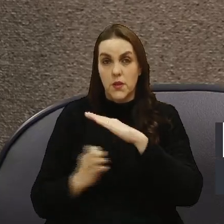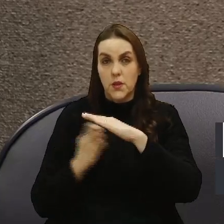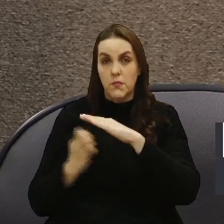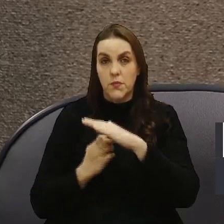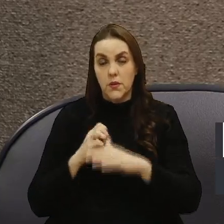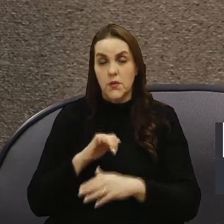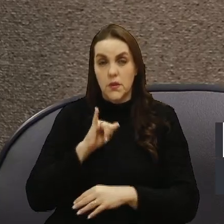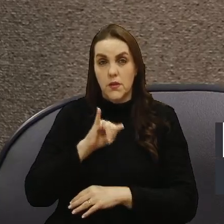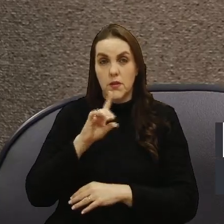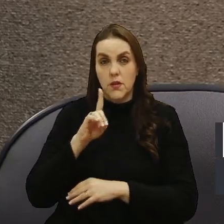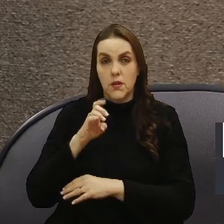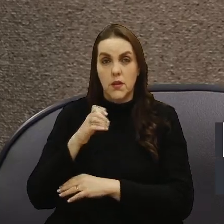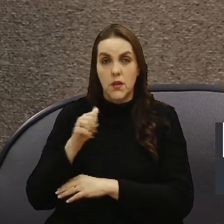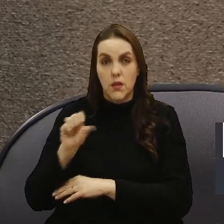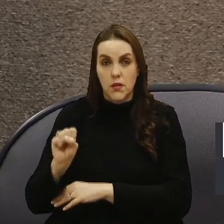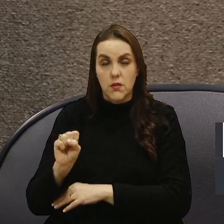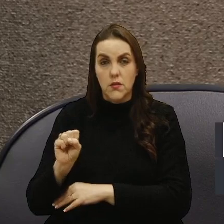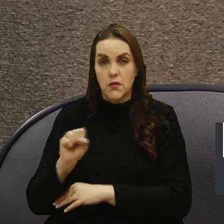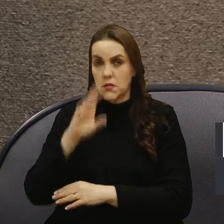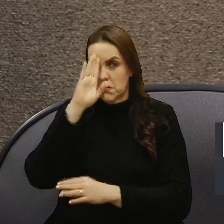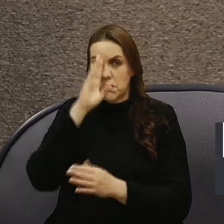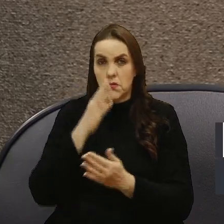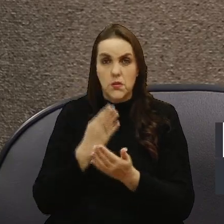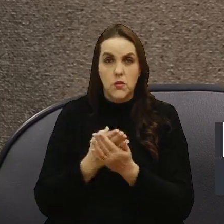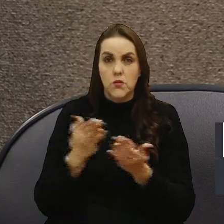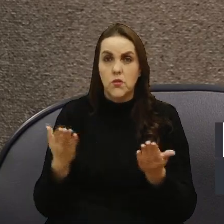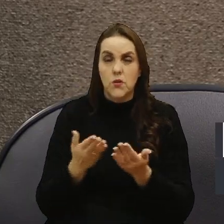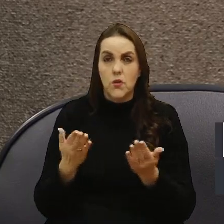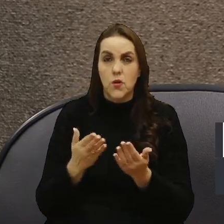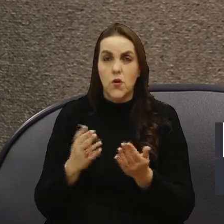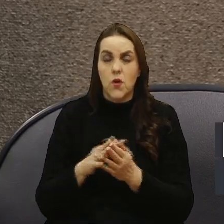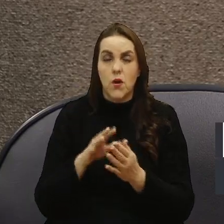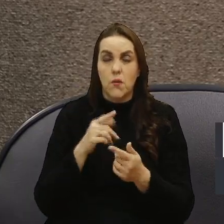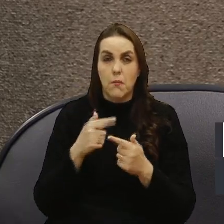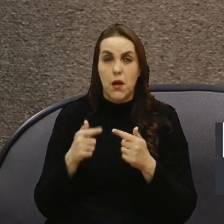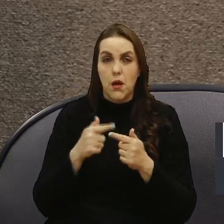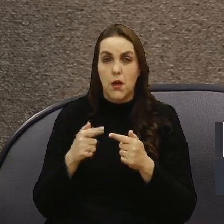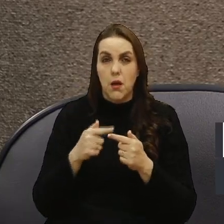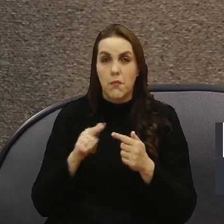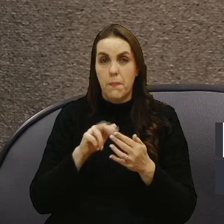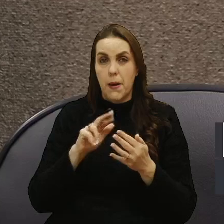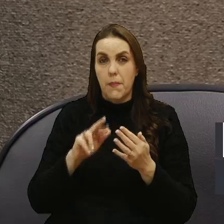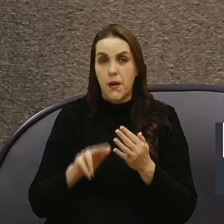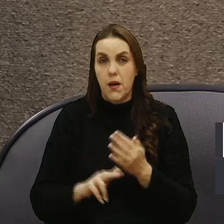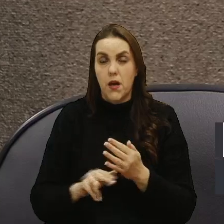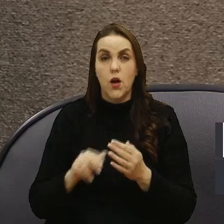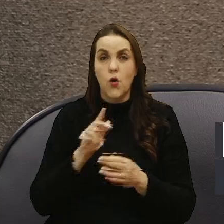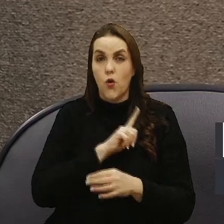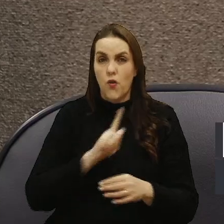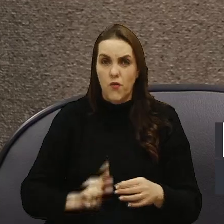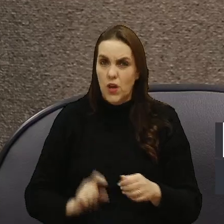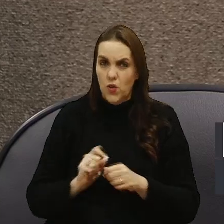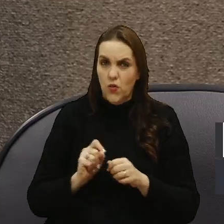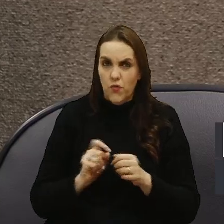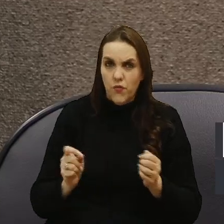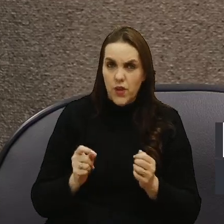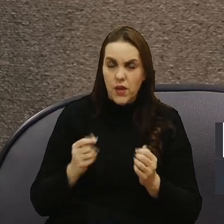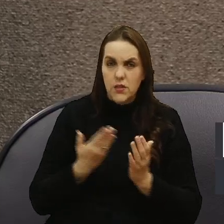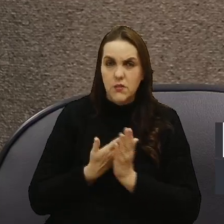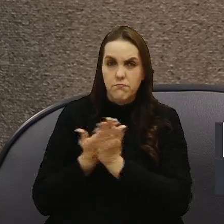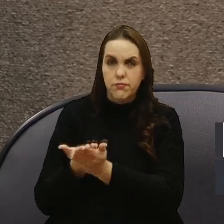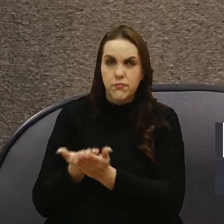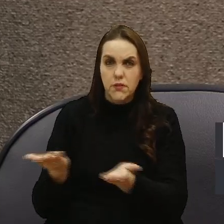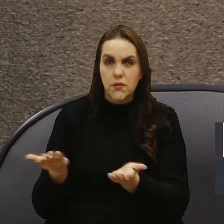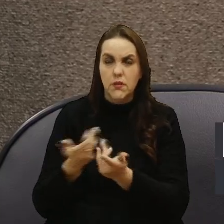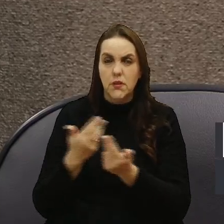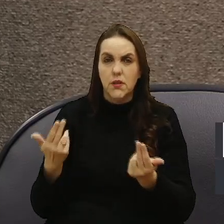acredito que, em mente a todos os problemas que a gente tem com a empresa Ideias, o governo não tenha feito notificações. Então, é até uma